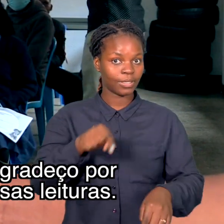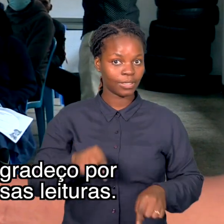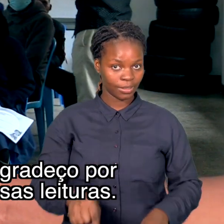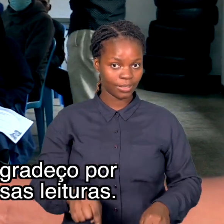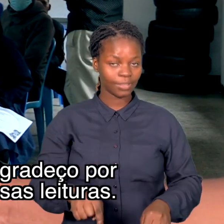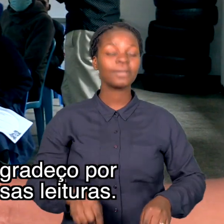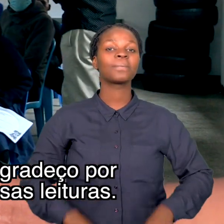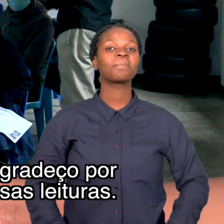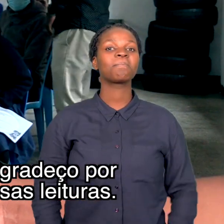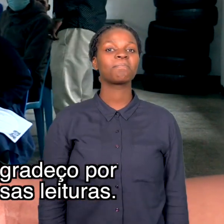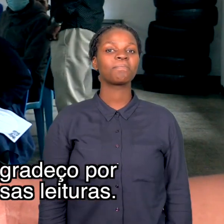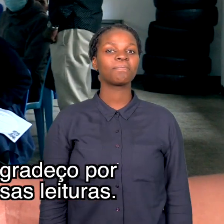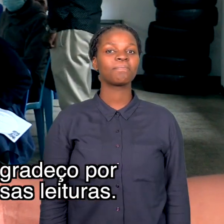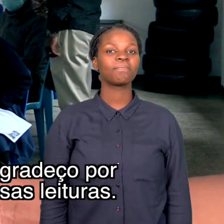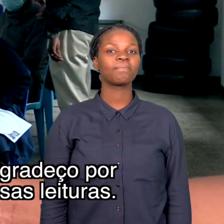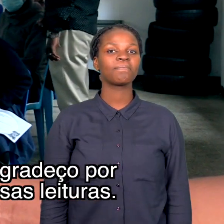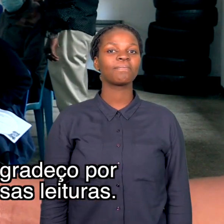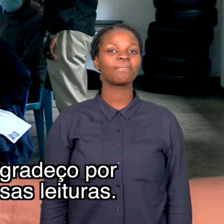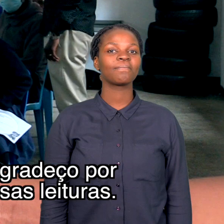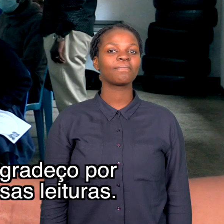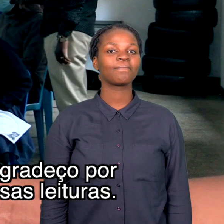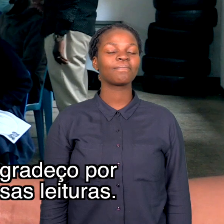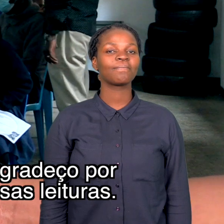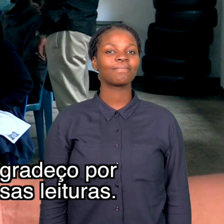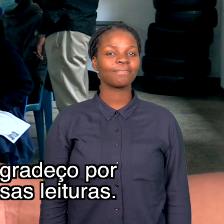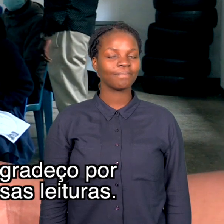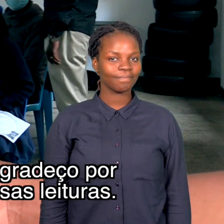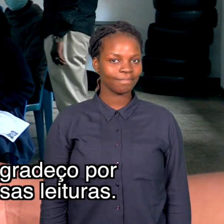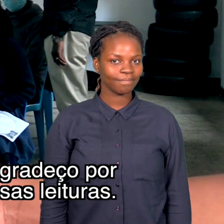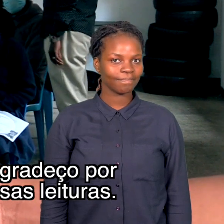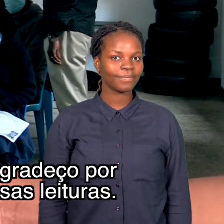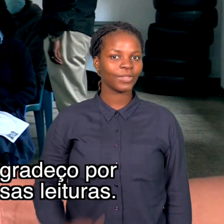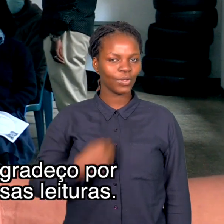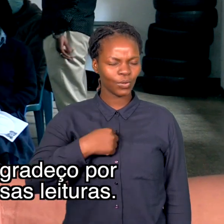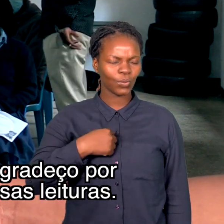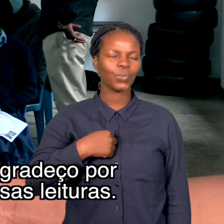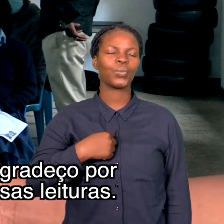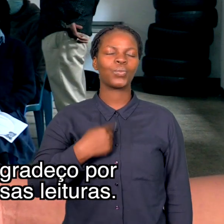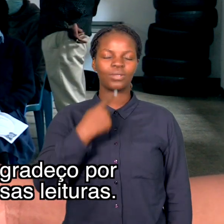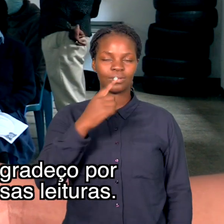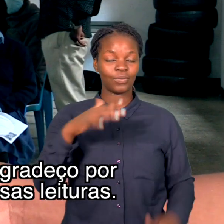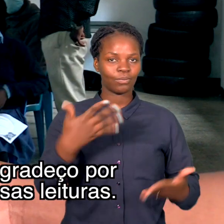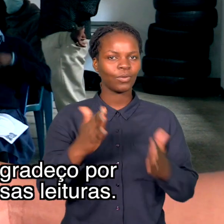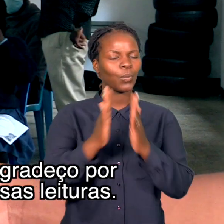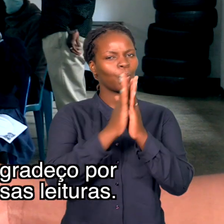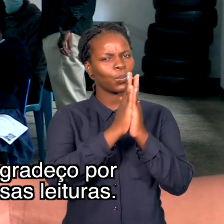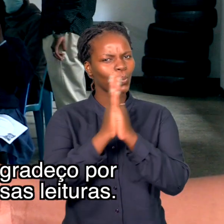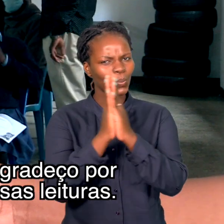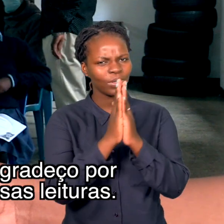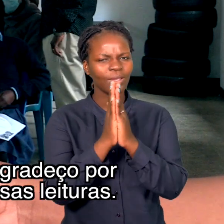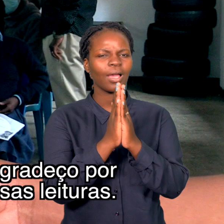por nos apoiar,